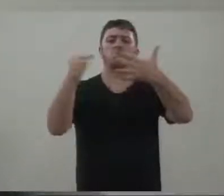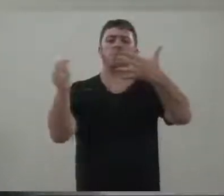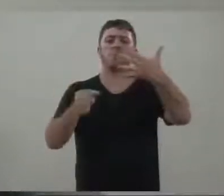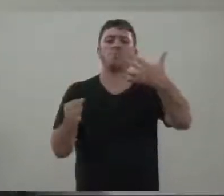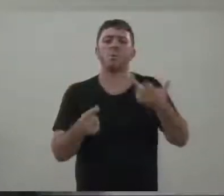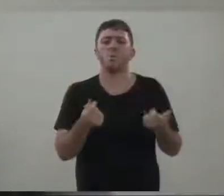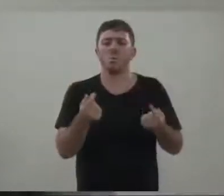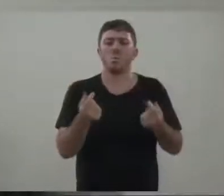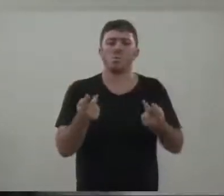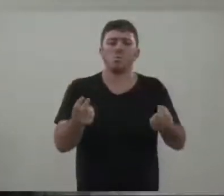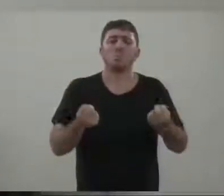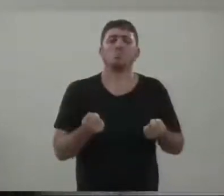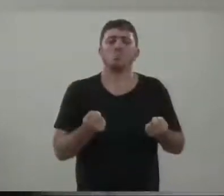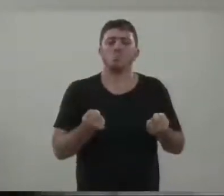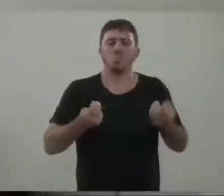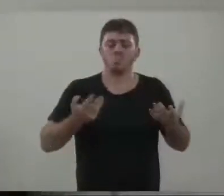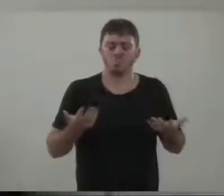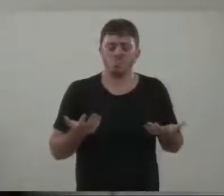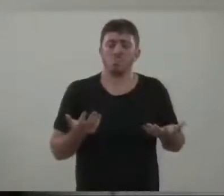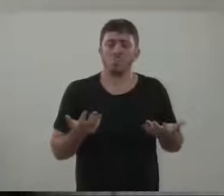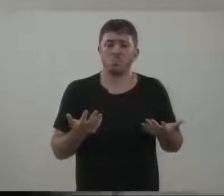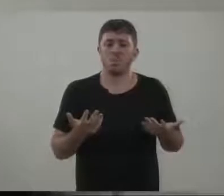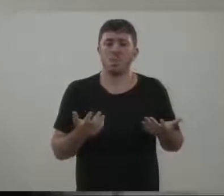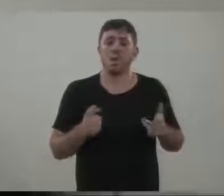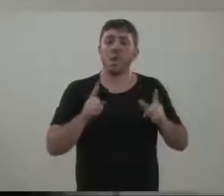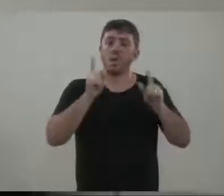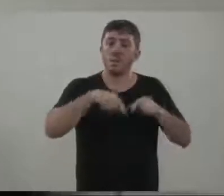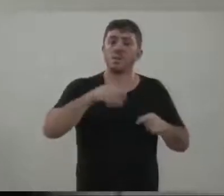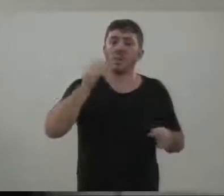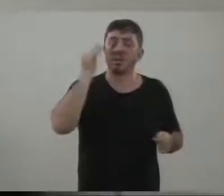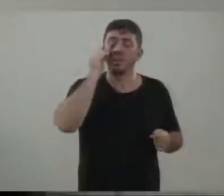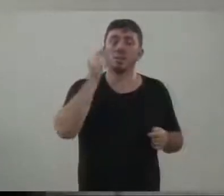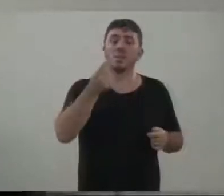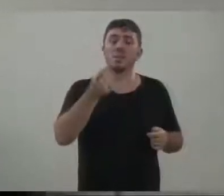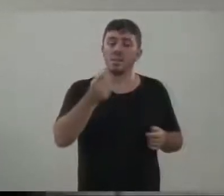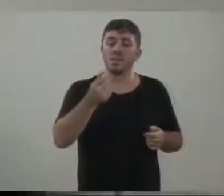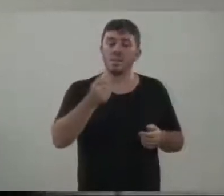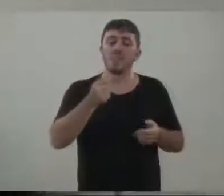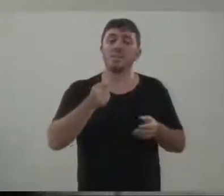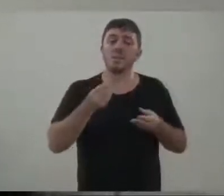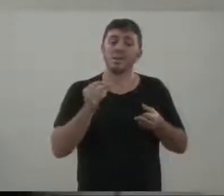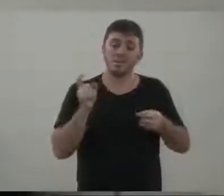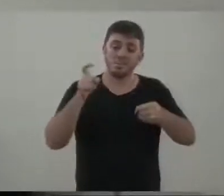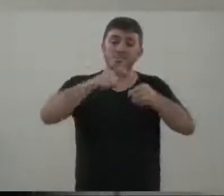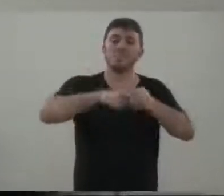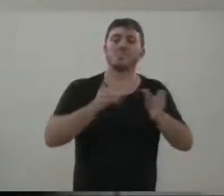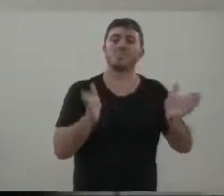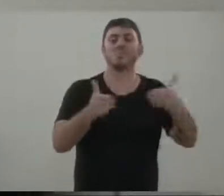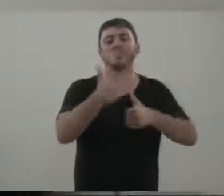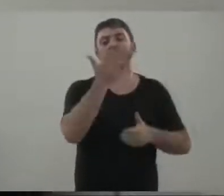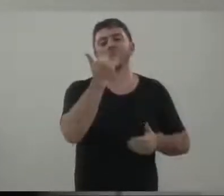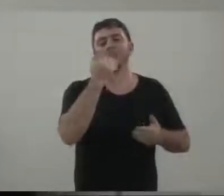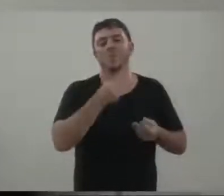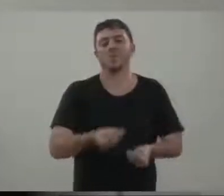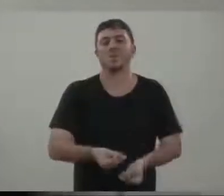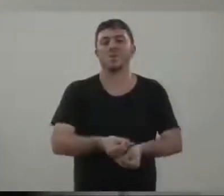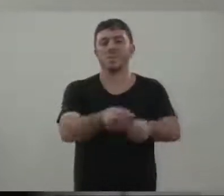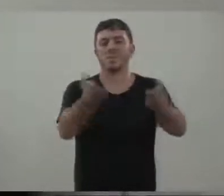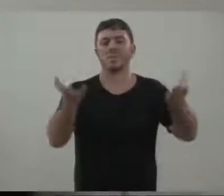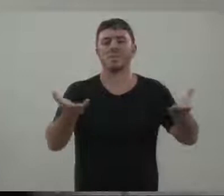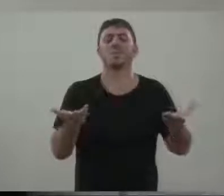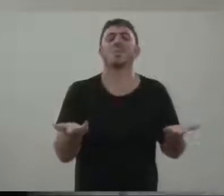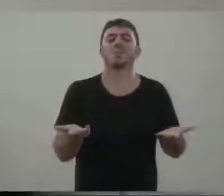né, só para ficar na educação, que deveriam suprir a entrega desses kits, né, de